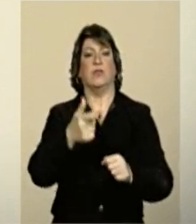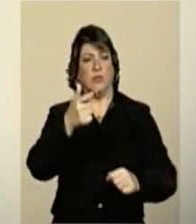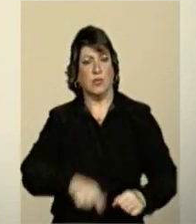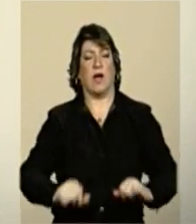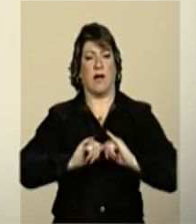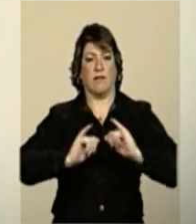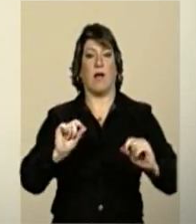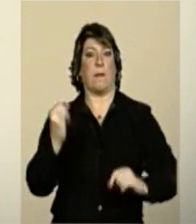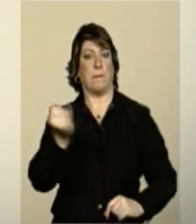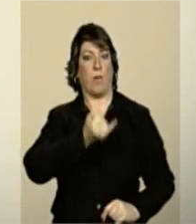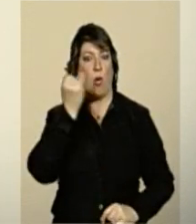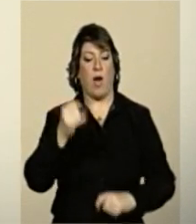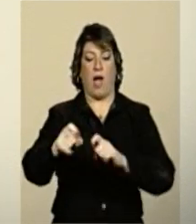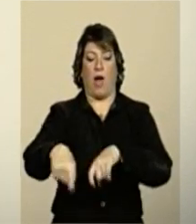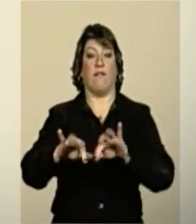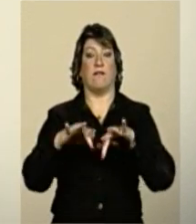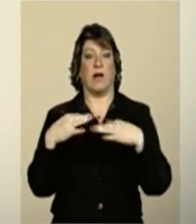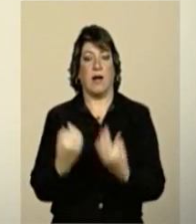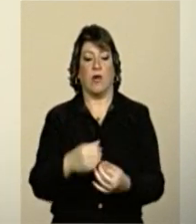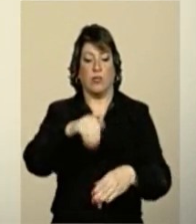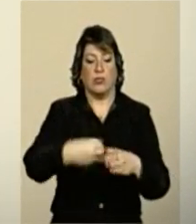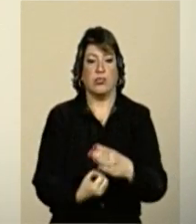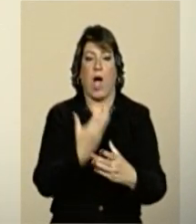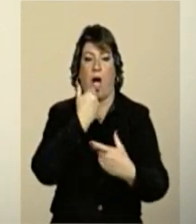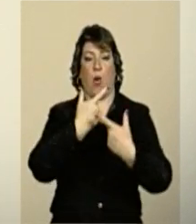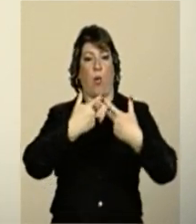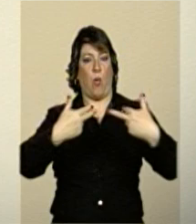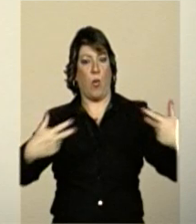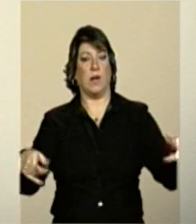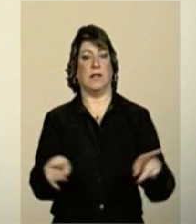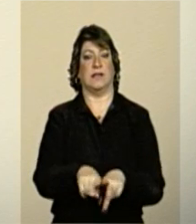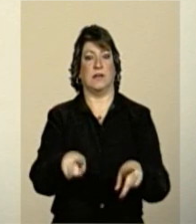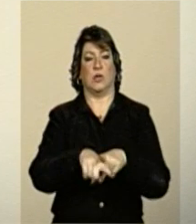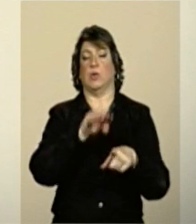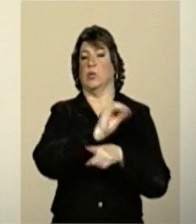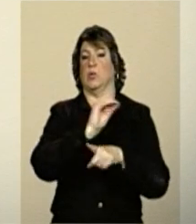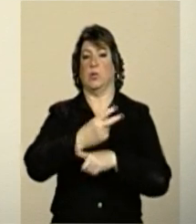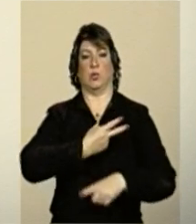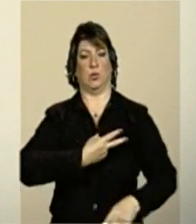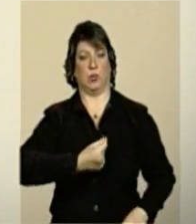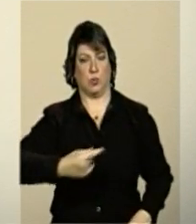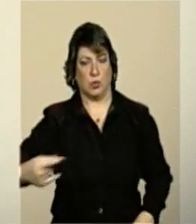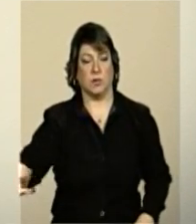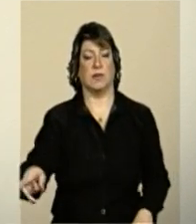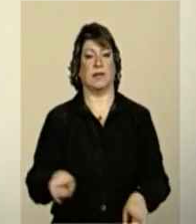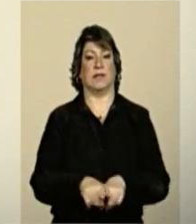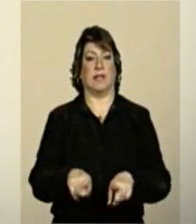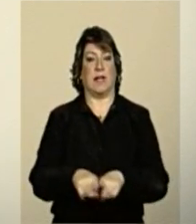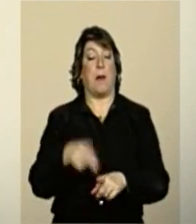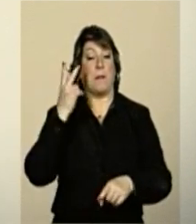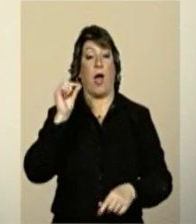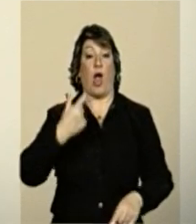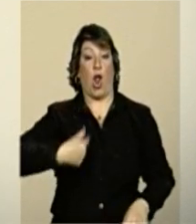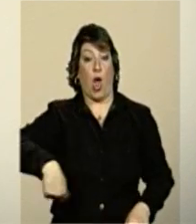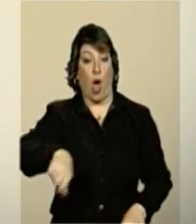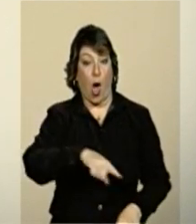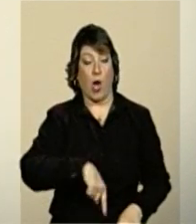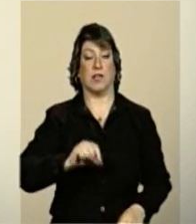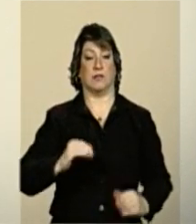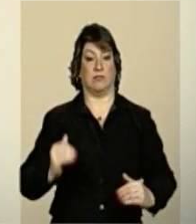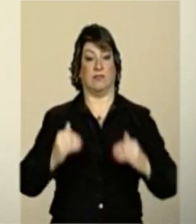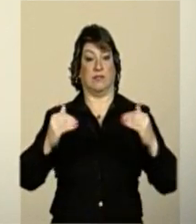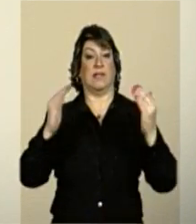agricultura familiar na produção de alimentos, na produção sustentável e para nós crescermos